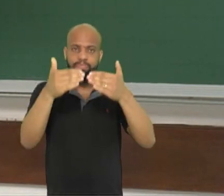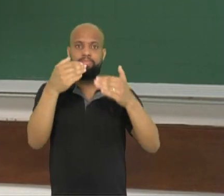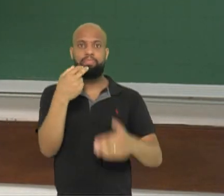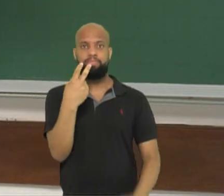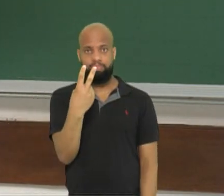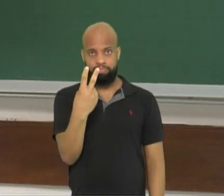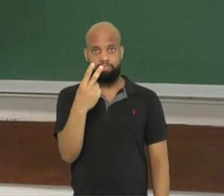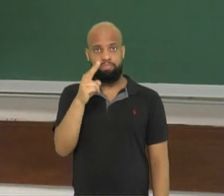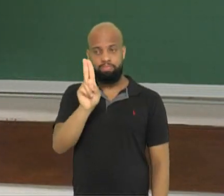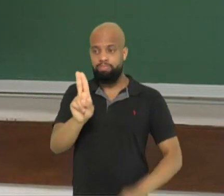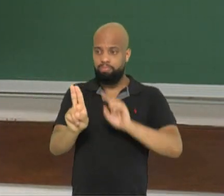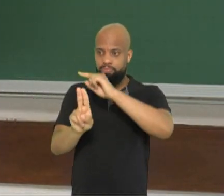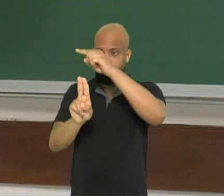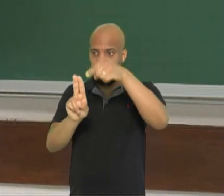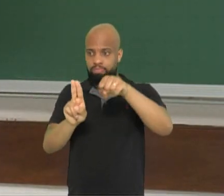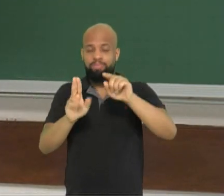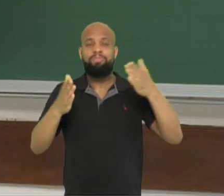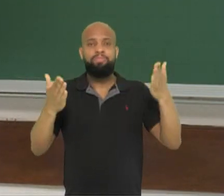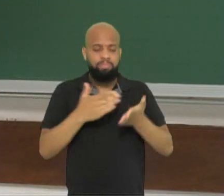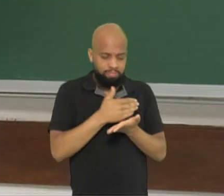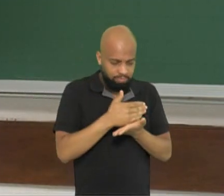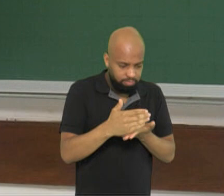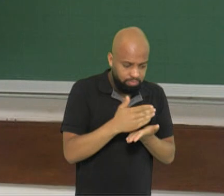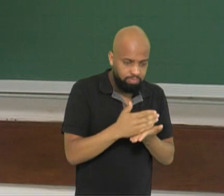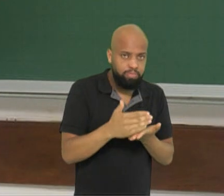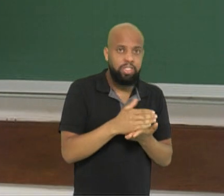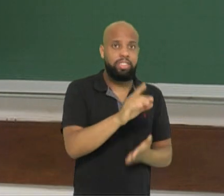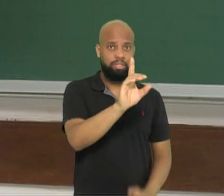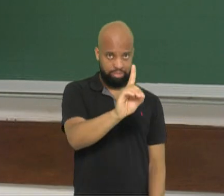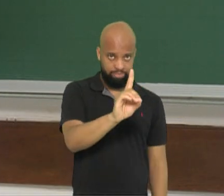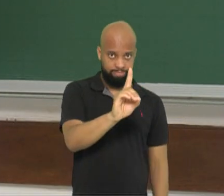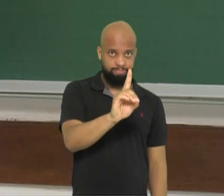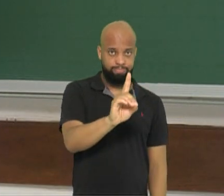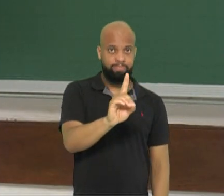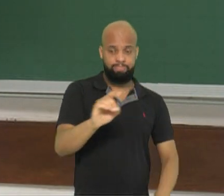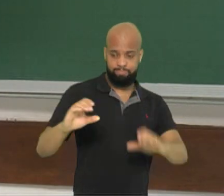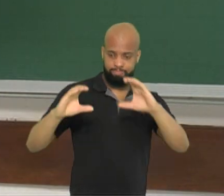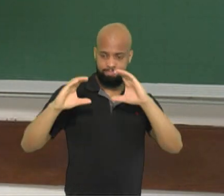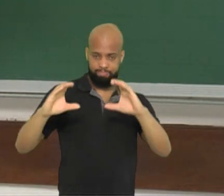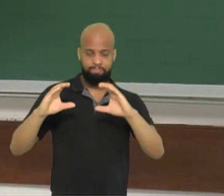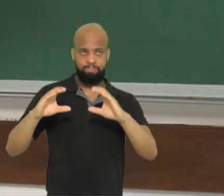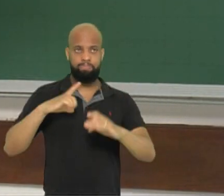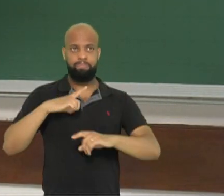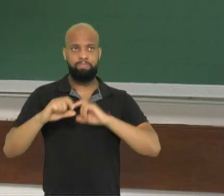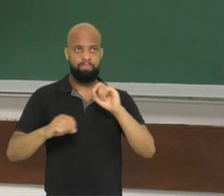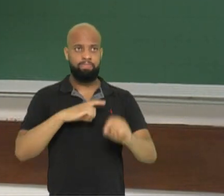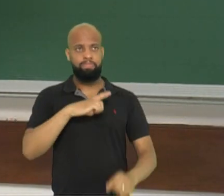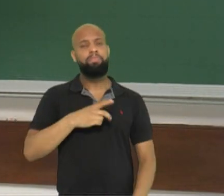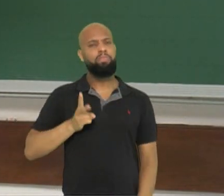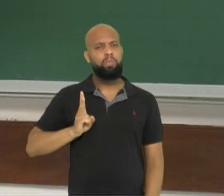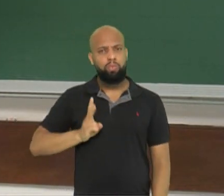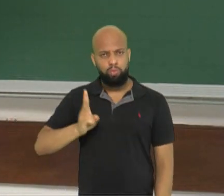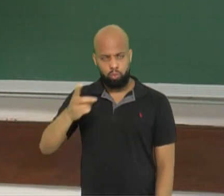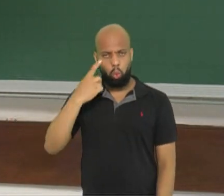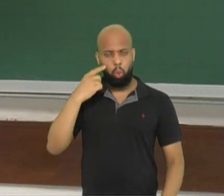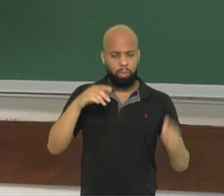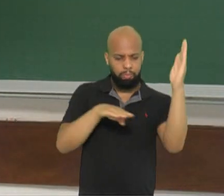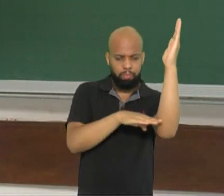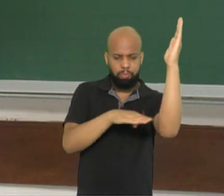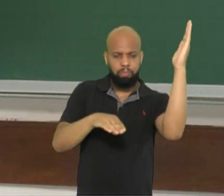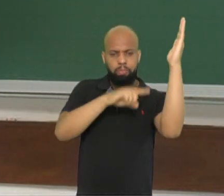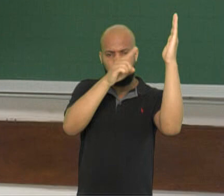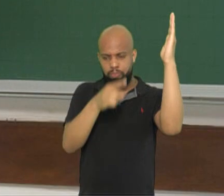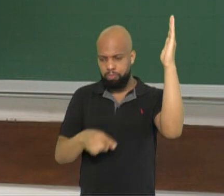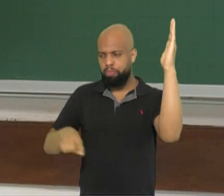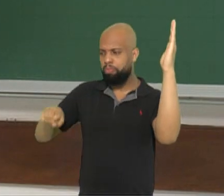gente, aqui vamos primeiro ao domínio da função. Observa que essa função, ela há uma continuação aqui, né? Uma